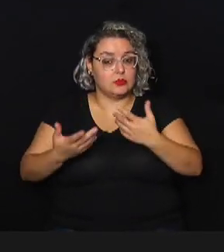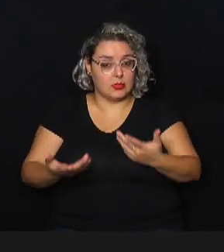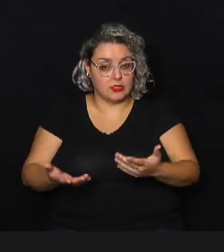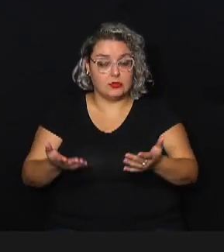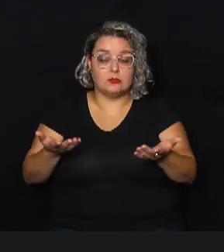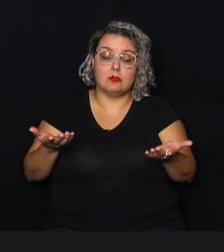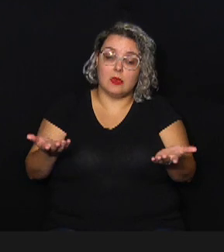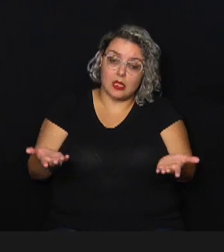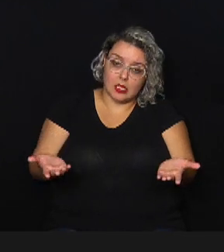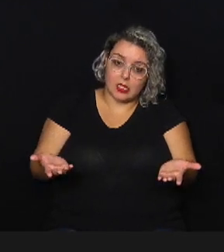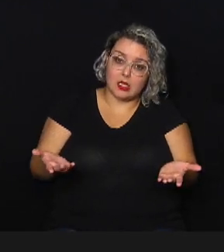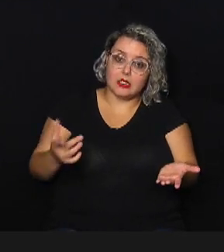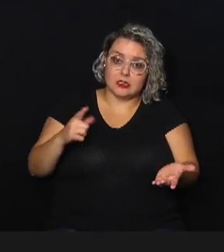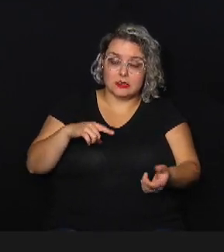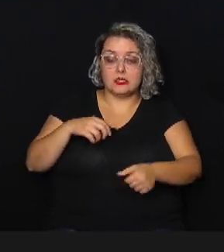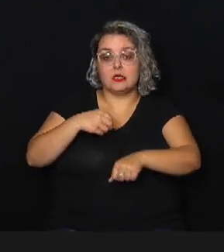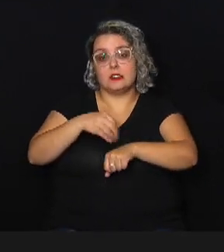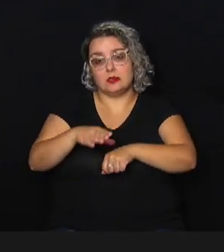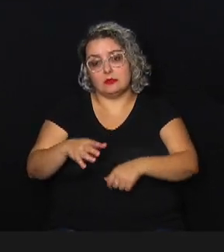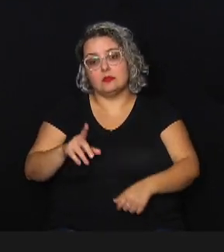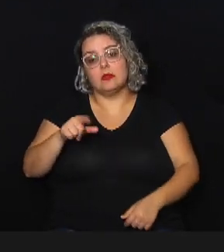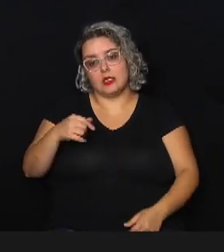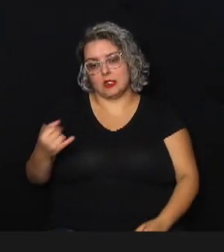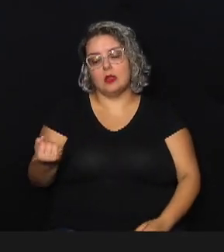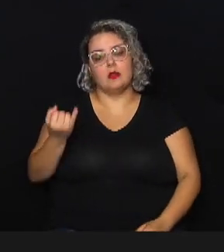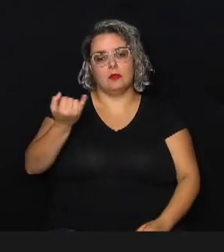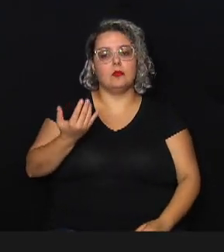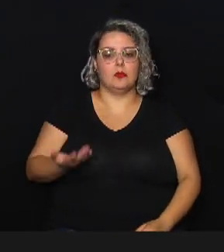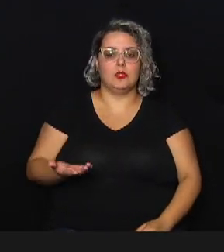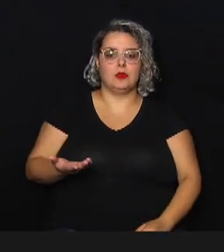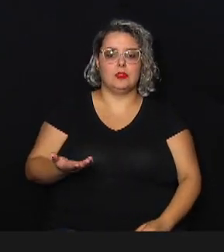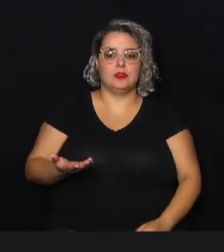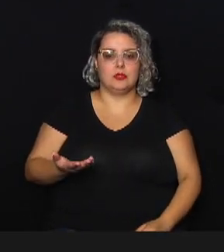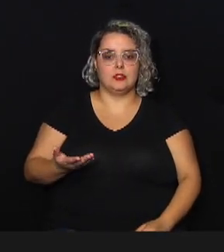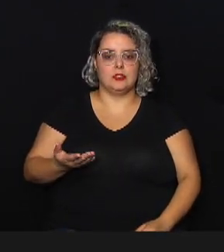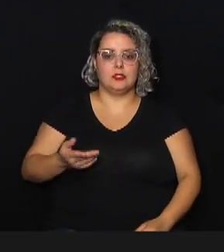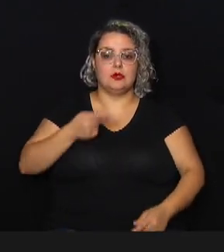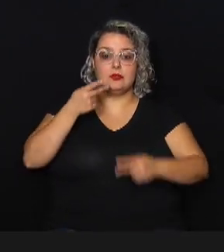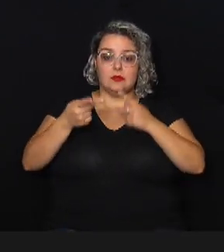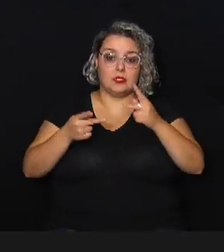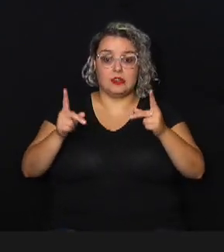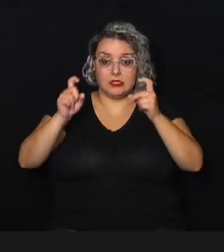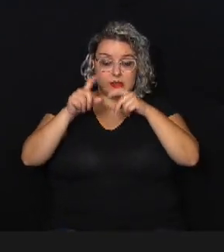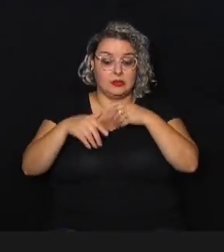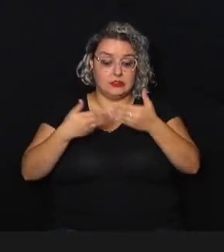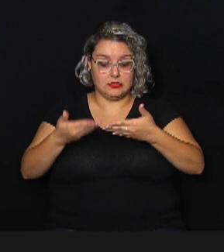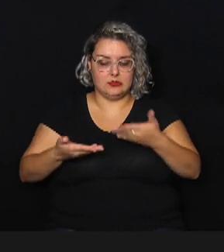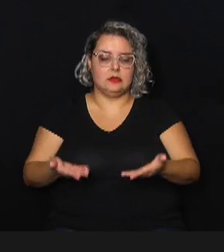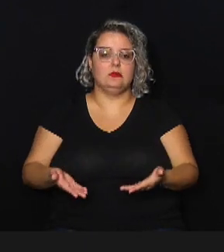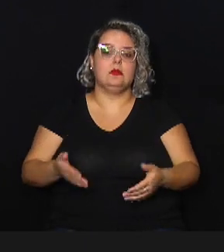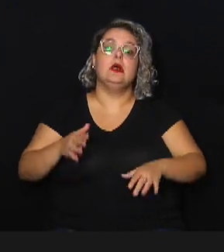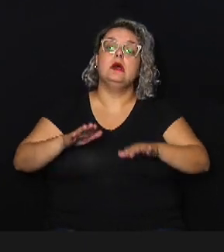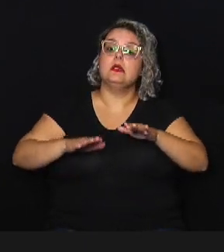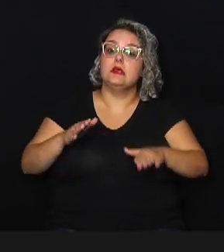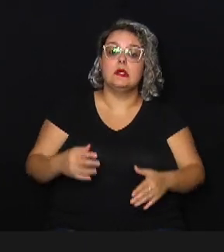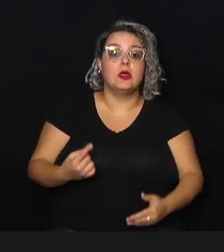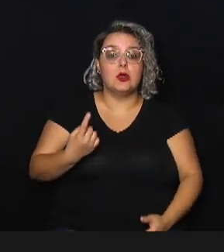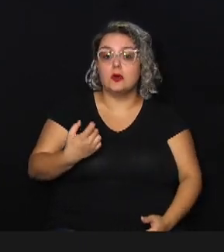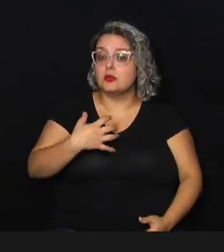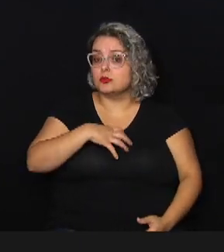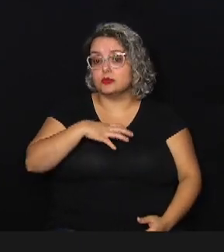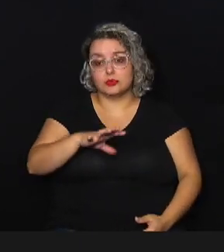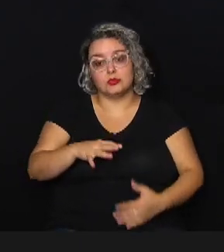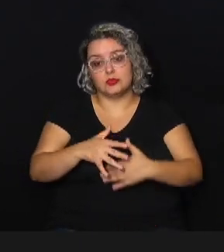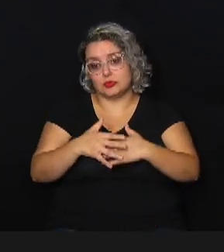Mas você tem indicações, mas vale a pena. Às vezes a gente fica falando só das complicações aqui, mas às vezes é o único meio de você curar